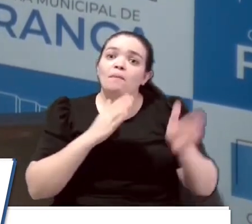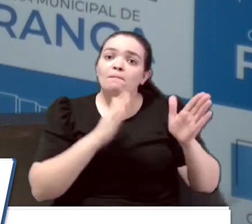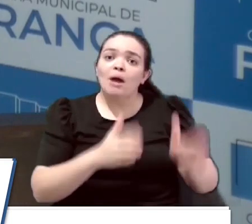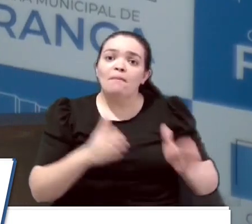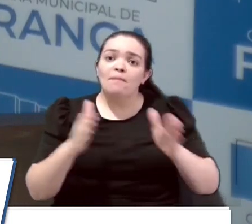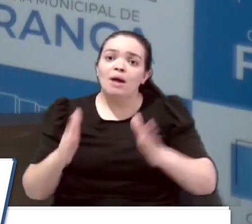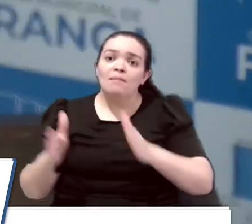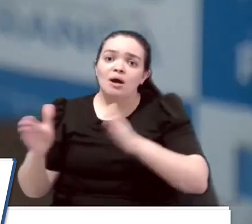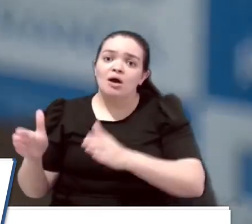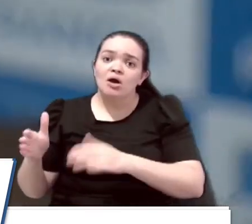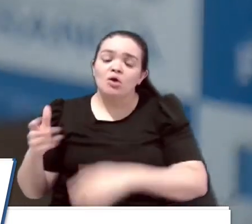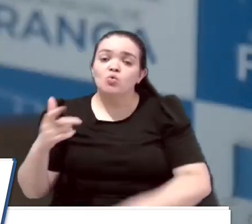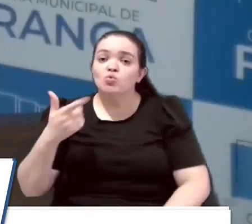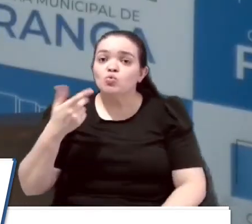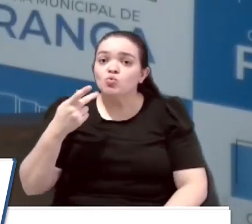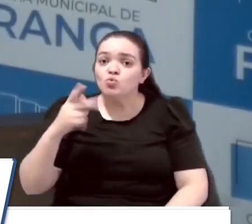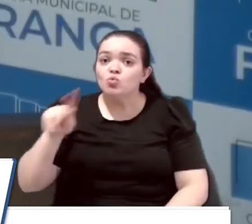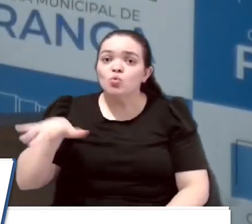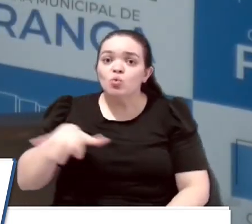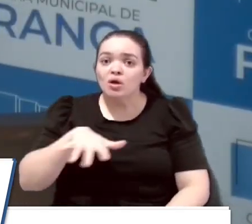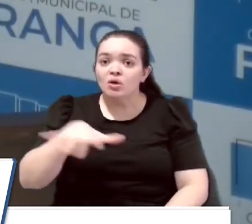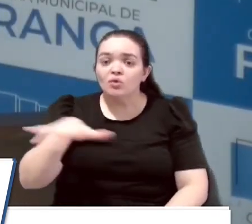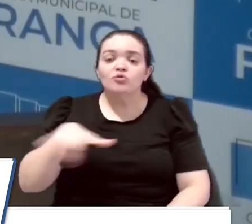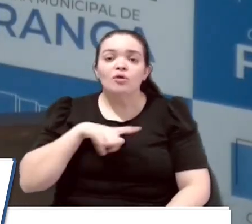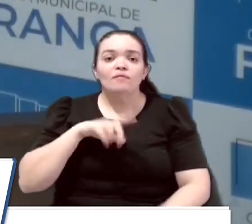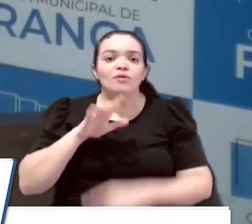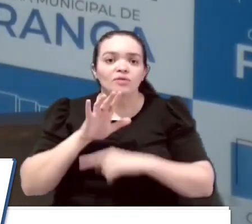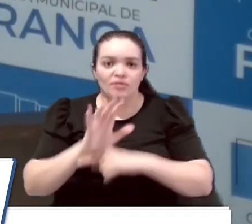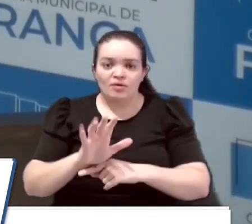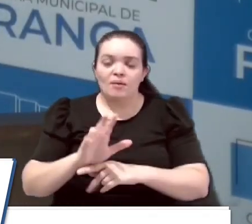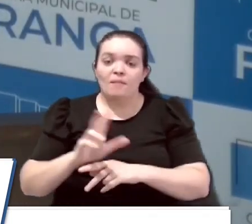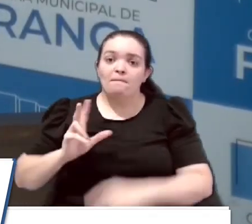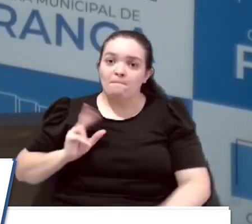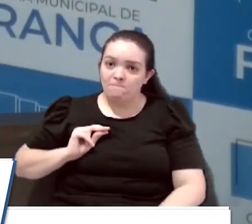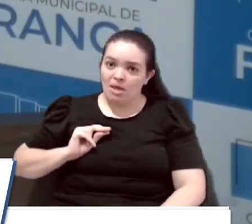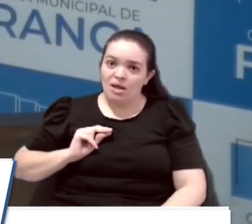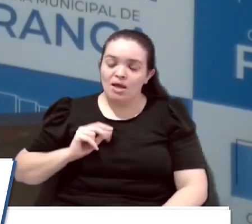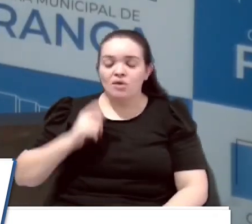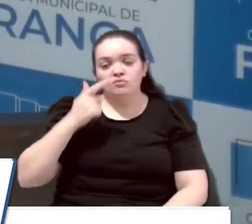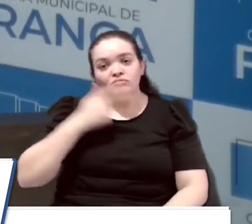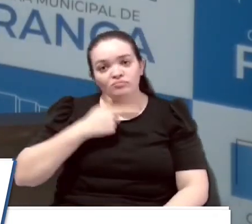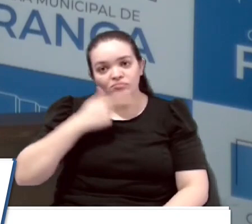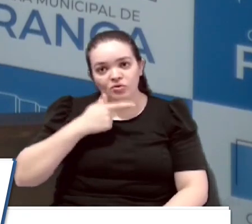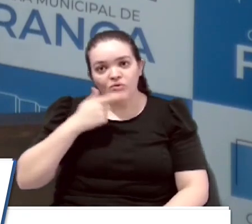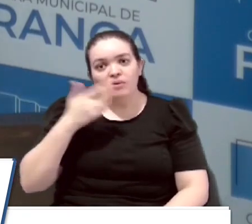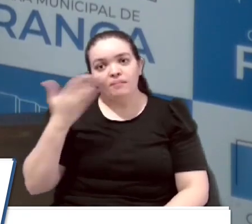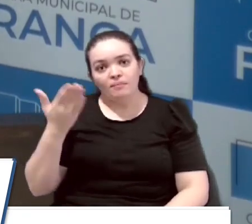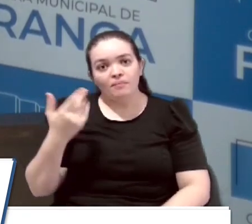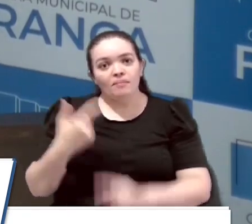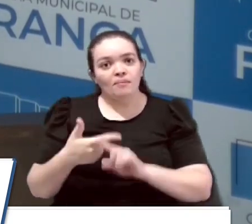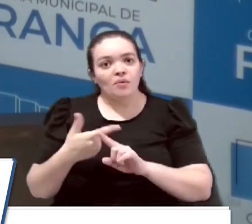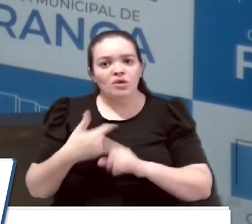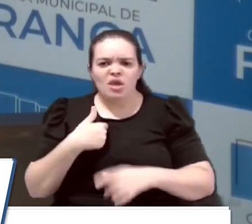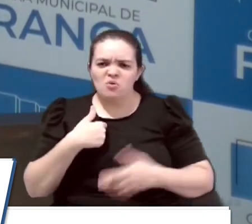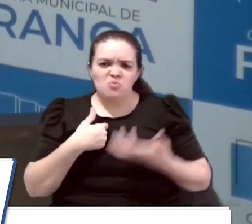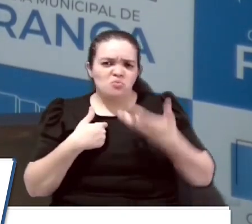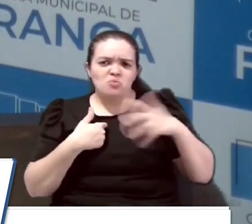sua região vai ser contemplada, e mérito do vereador Gilson Pelizaro, porque eu não quero mérito